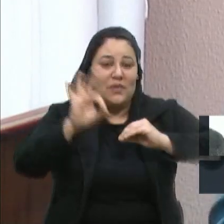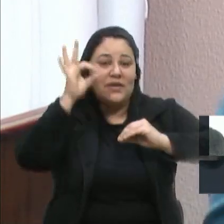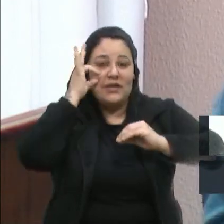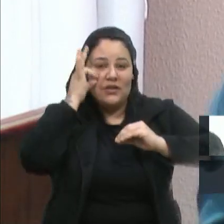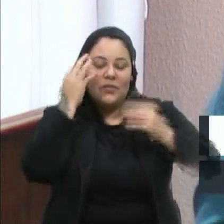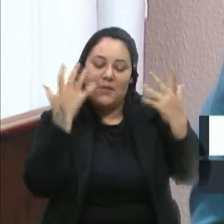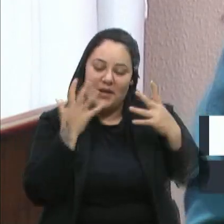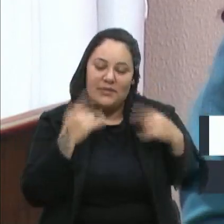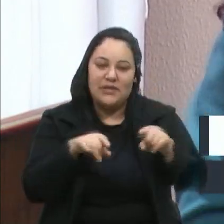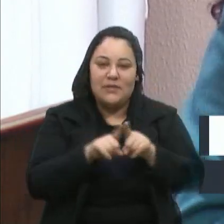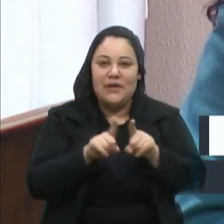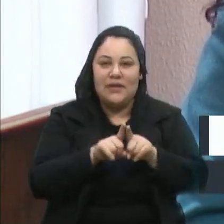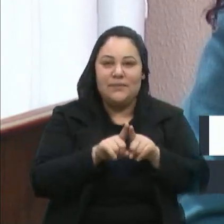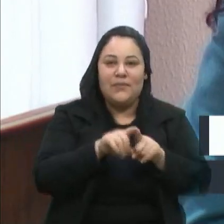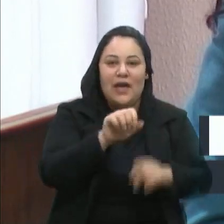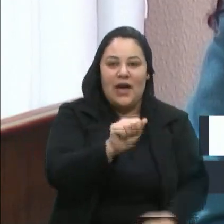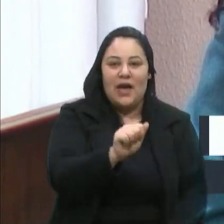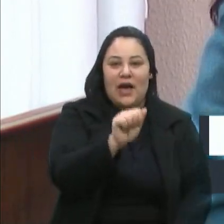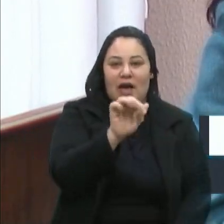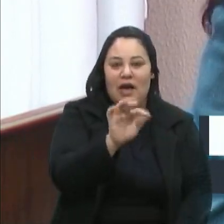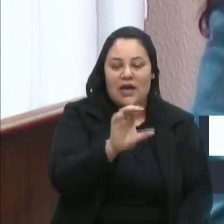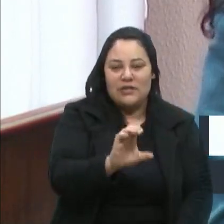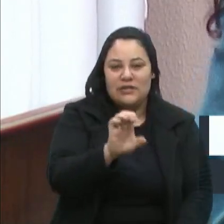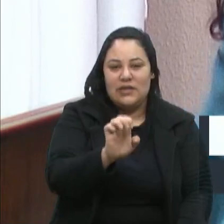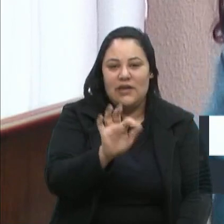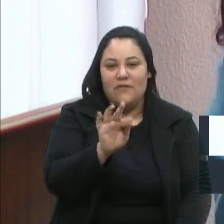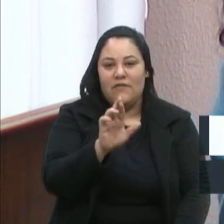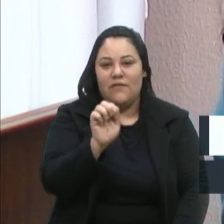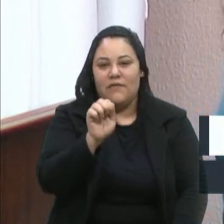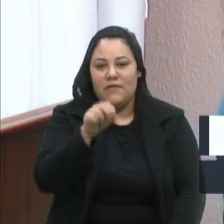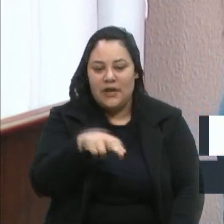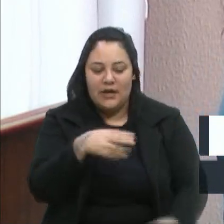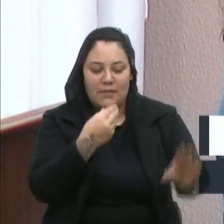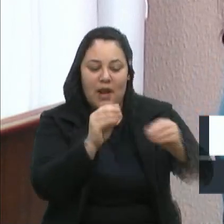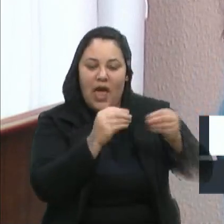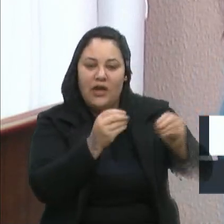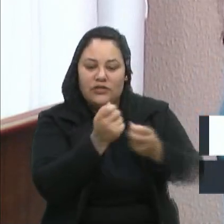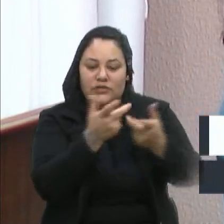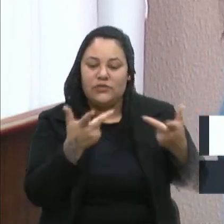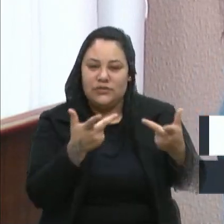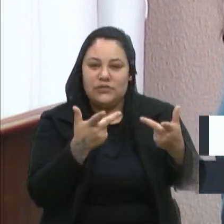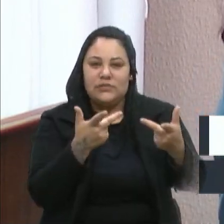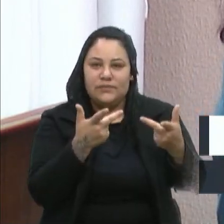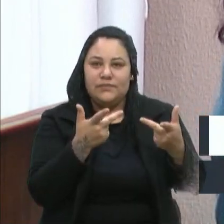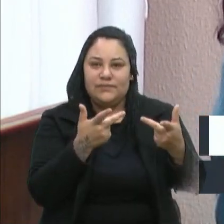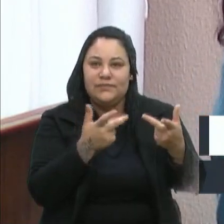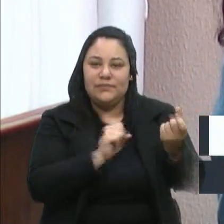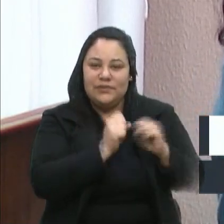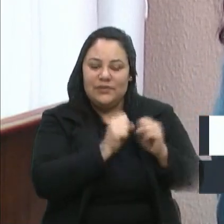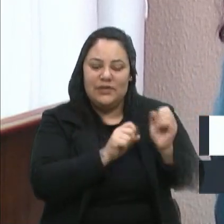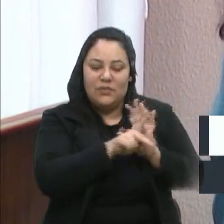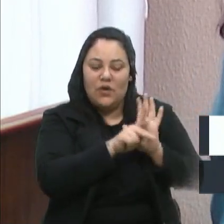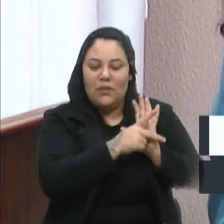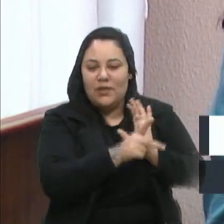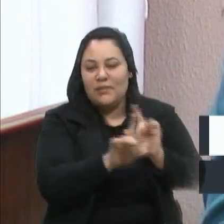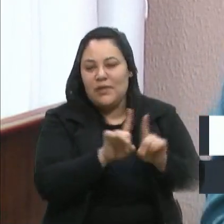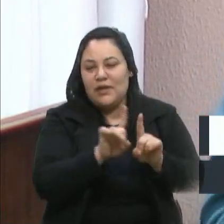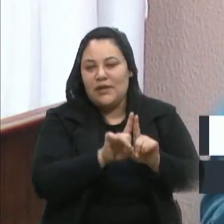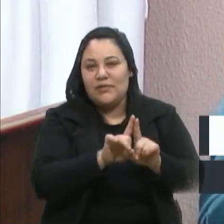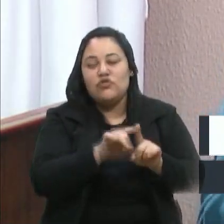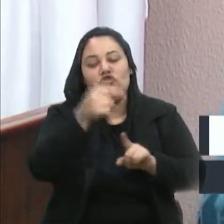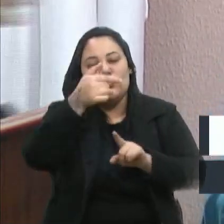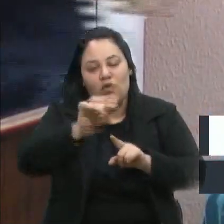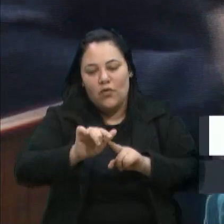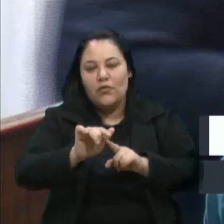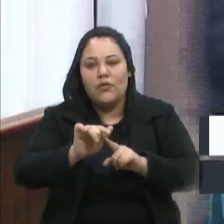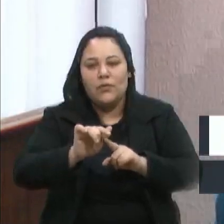Cefran, Embalagens e Suprimentos Corporativos, por mais uma vez, né, colocar Caxias do Sul